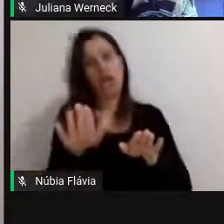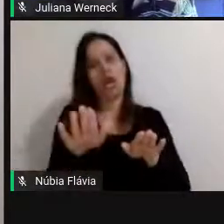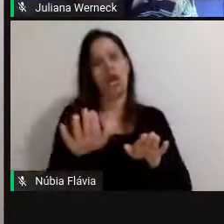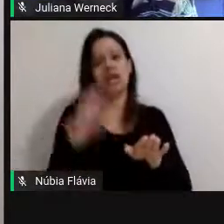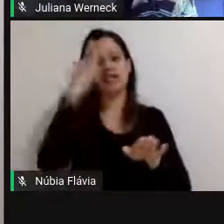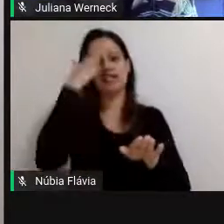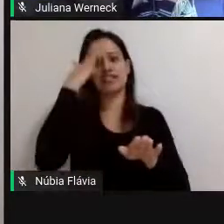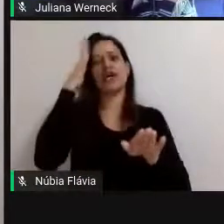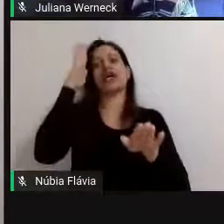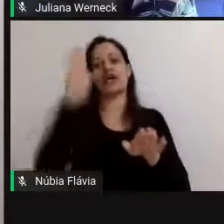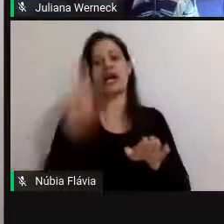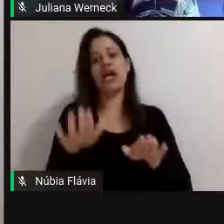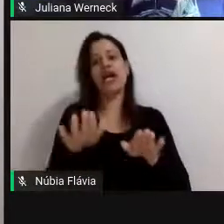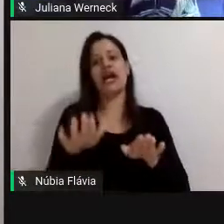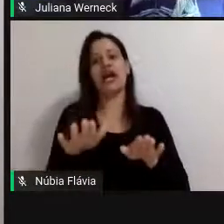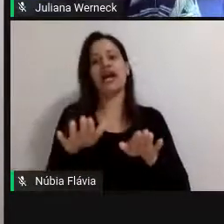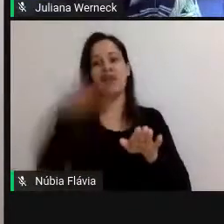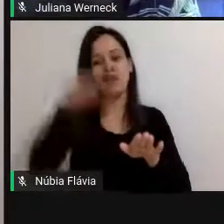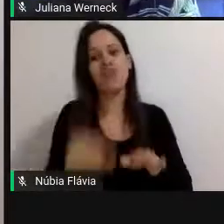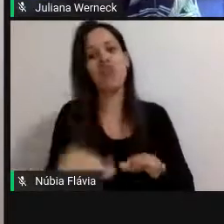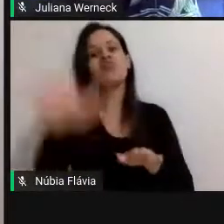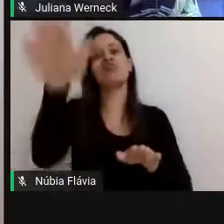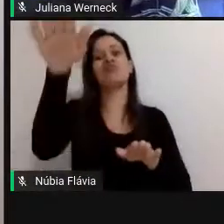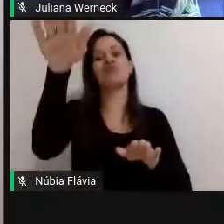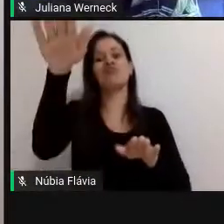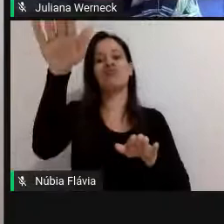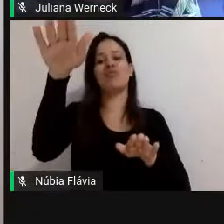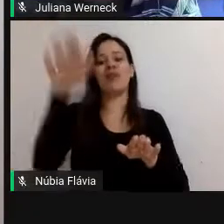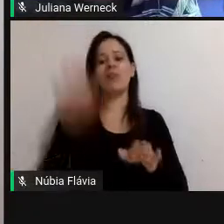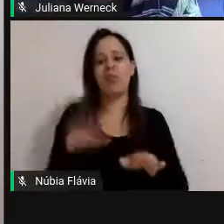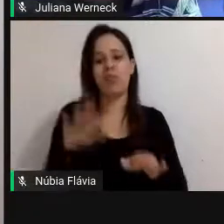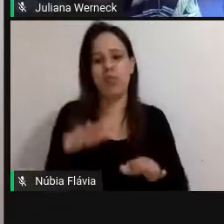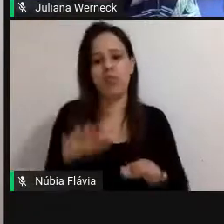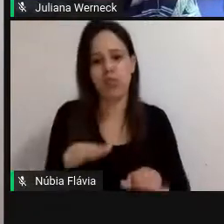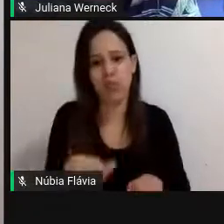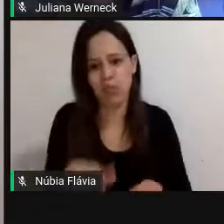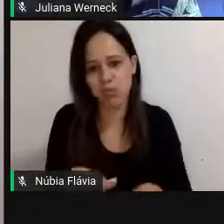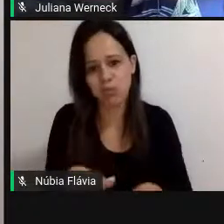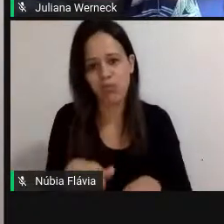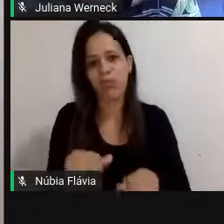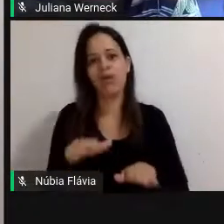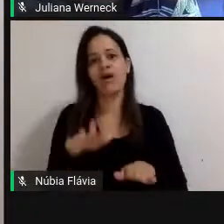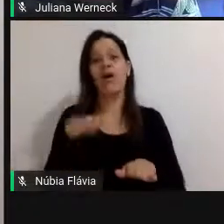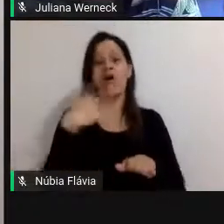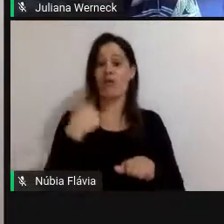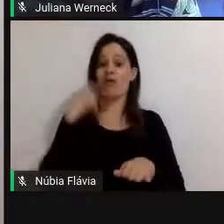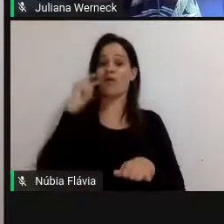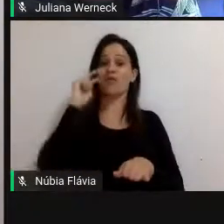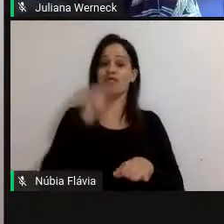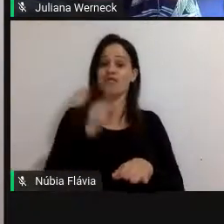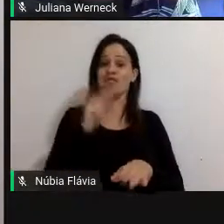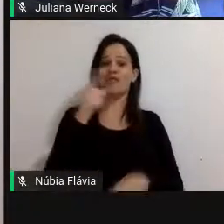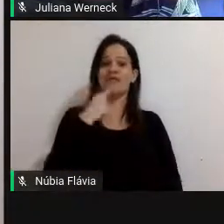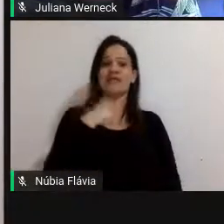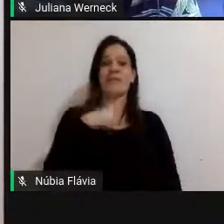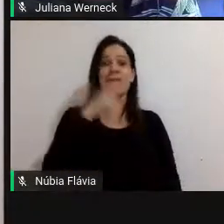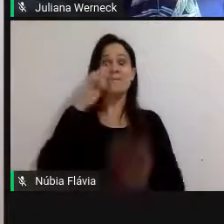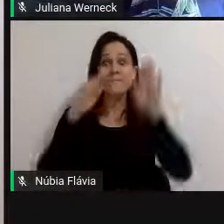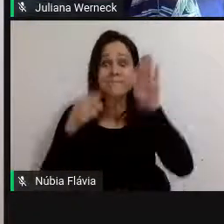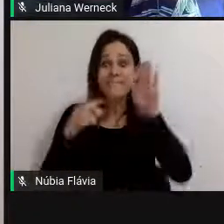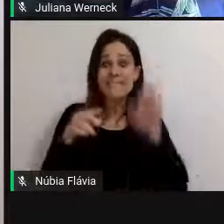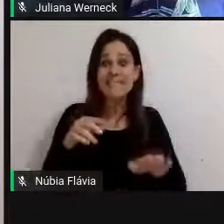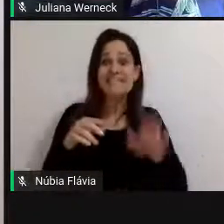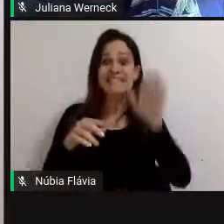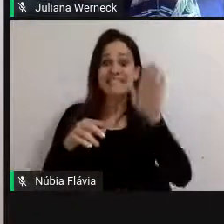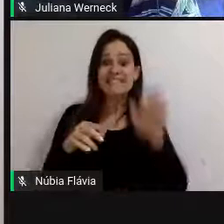dá aquele tranco, voa, o carro morreu. Aí, quando eu olhei para a cara do Raí, ele falou assim, pisa na embreagem,